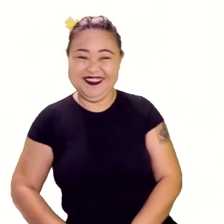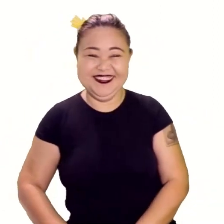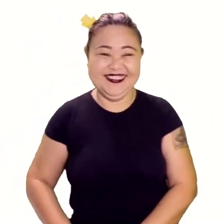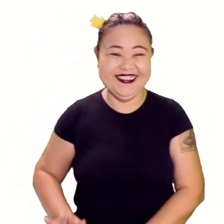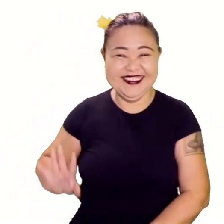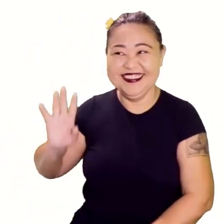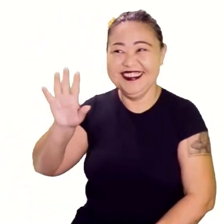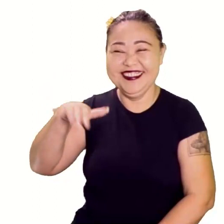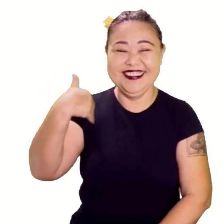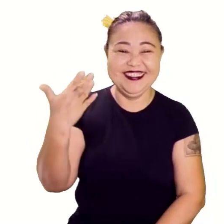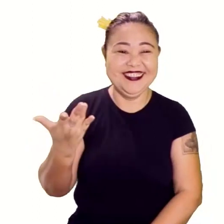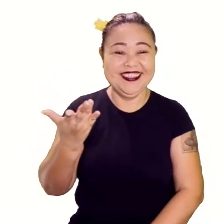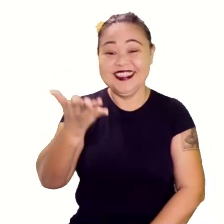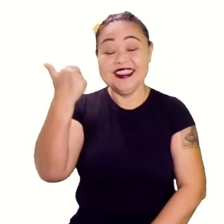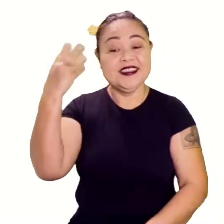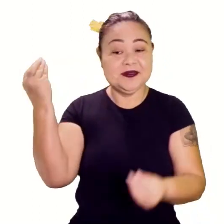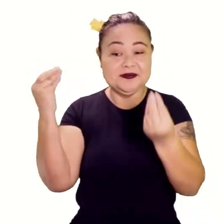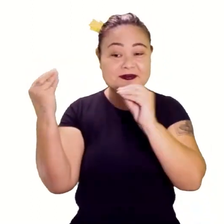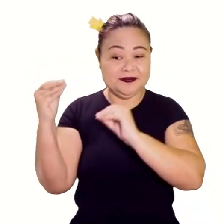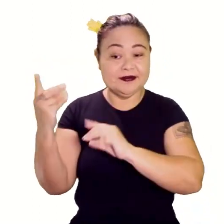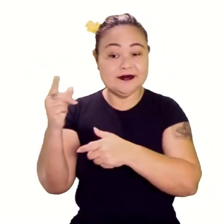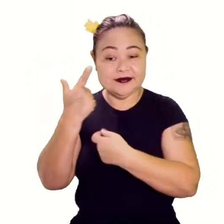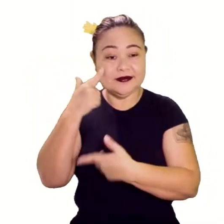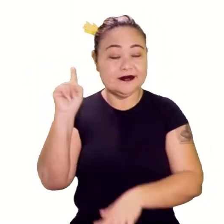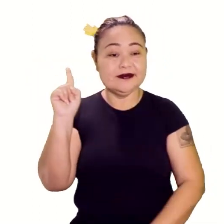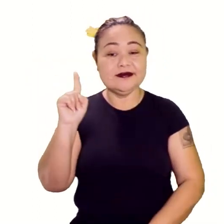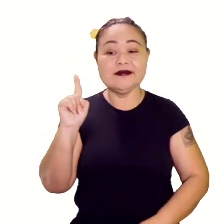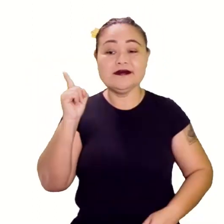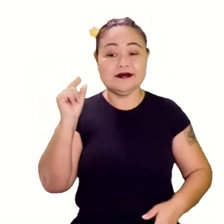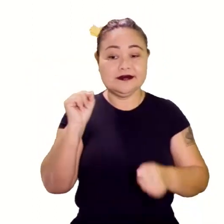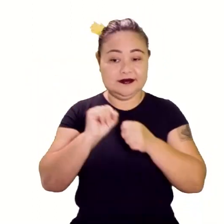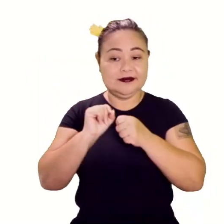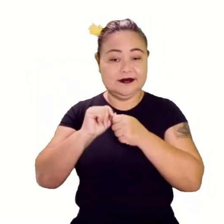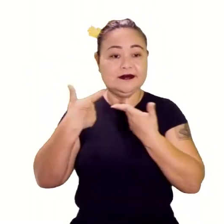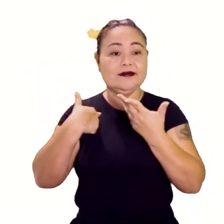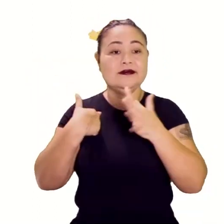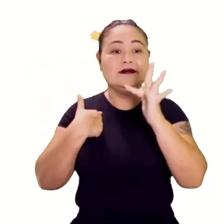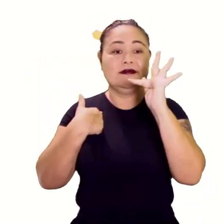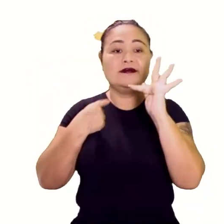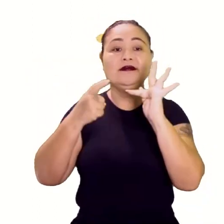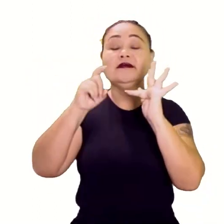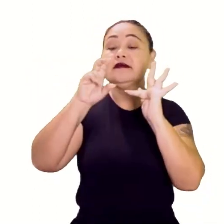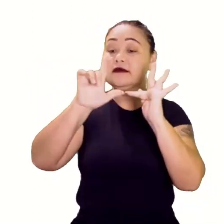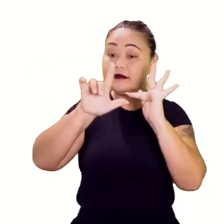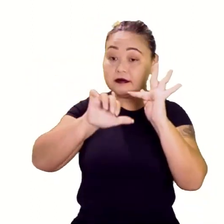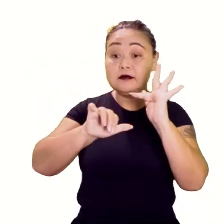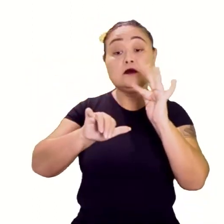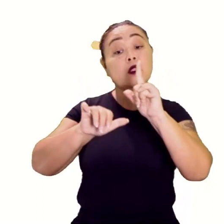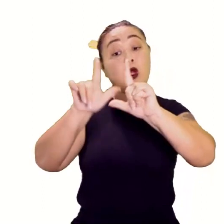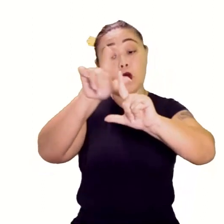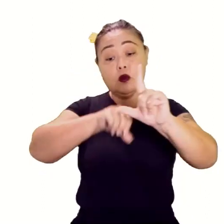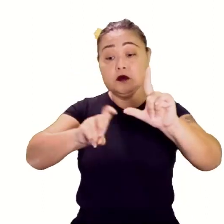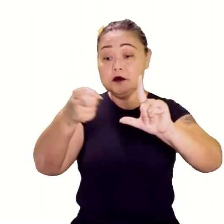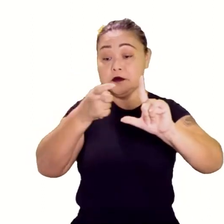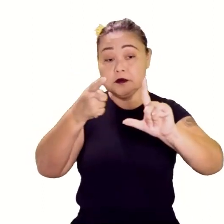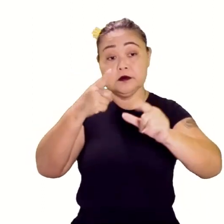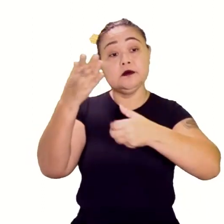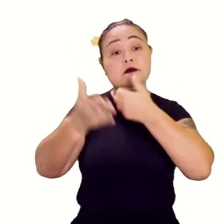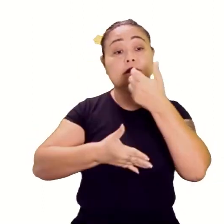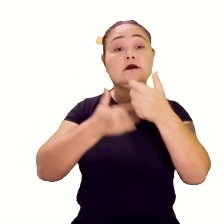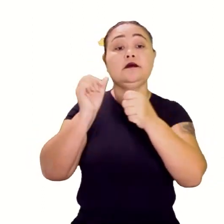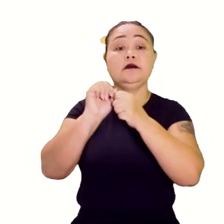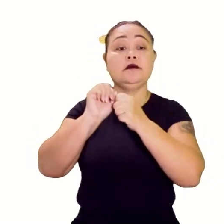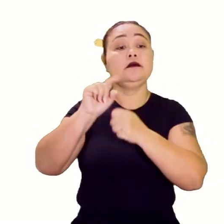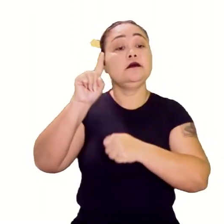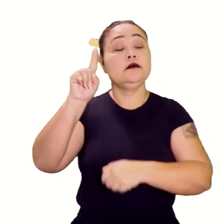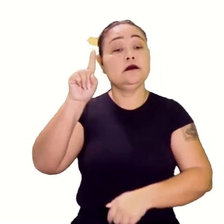Né? Vamos construir um aqui, um exemplo? Vamos. Olha lá então, log de x na base 5, então f de x é igual ao